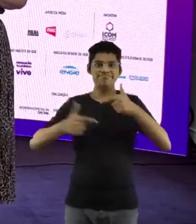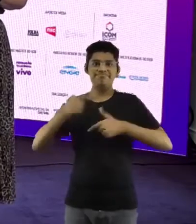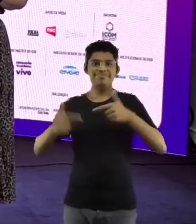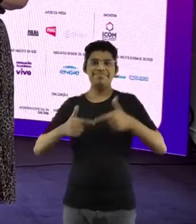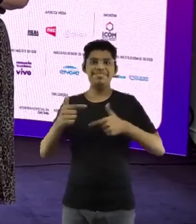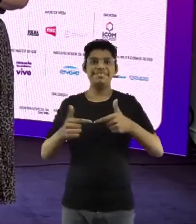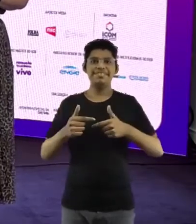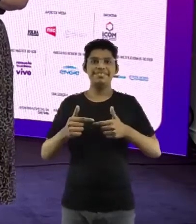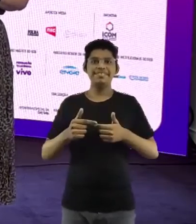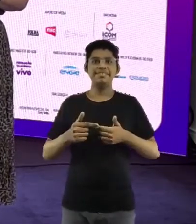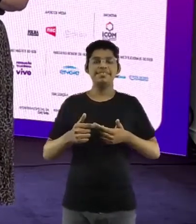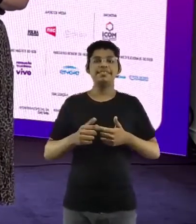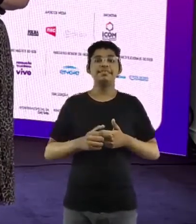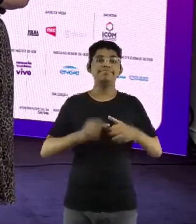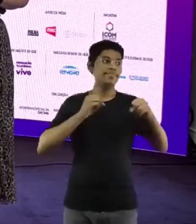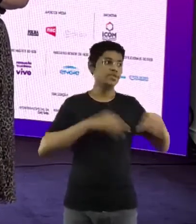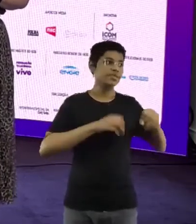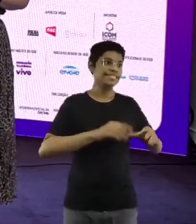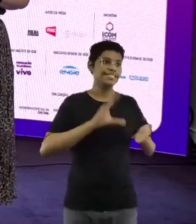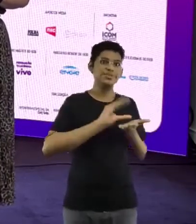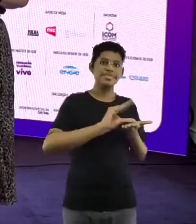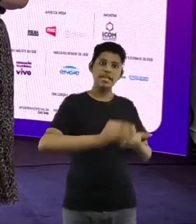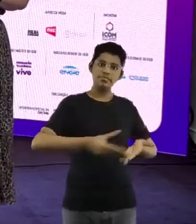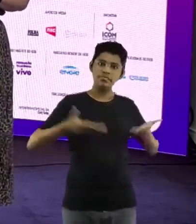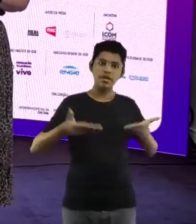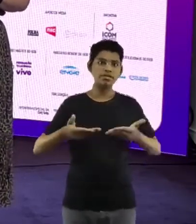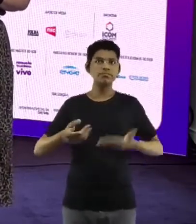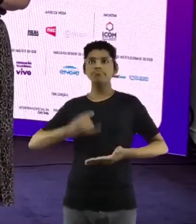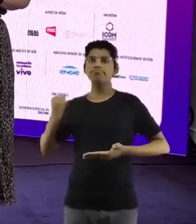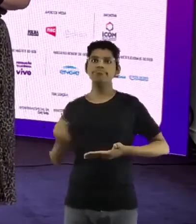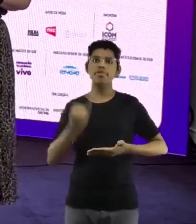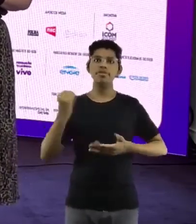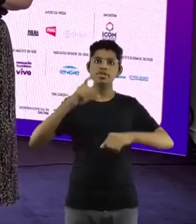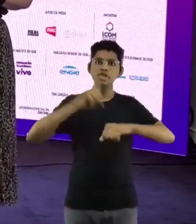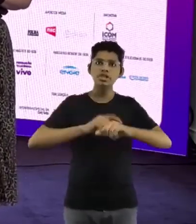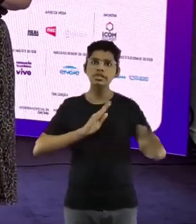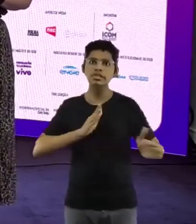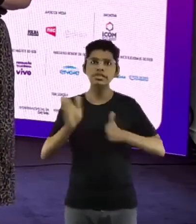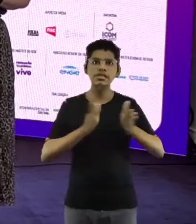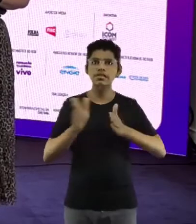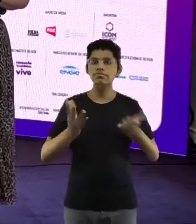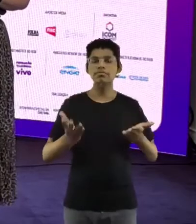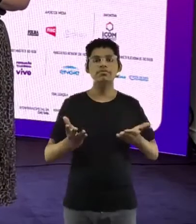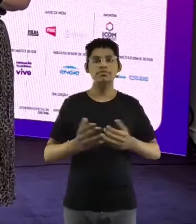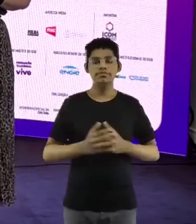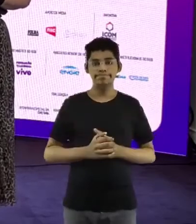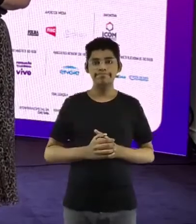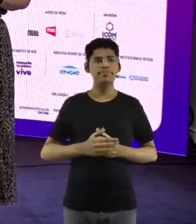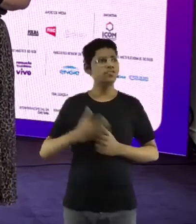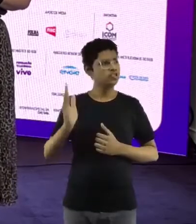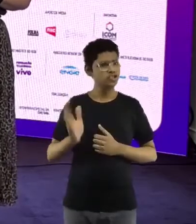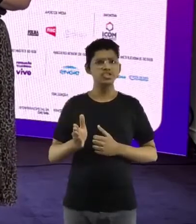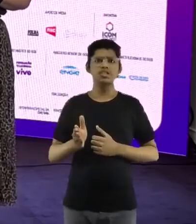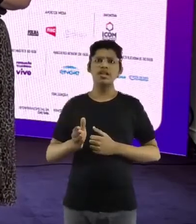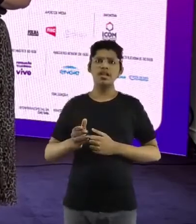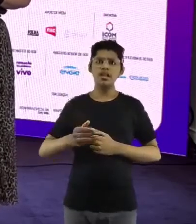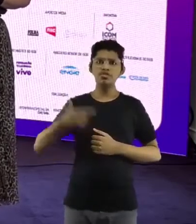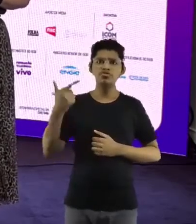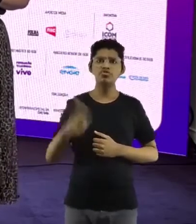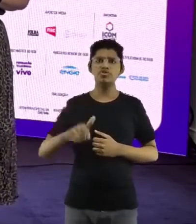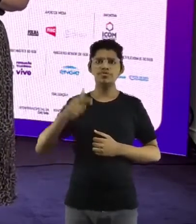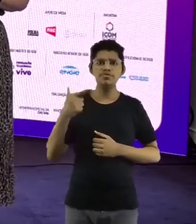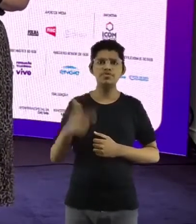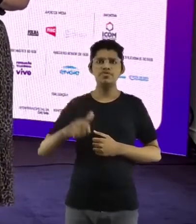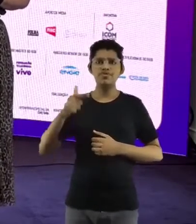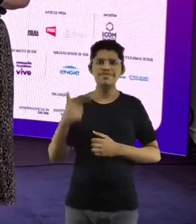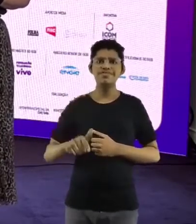foi tão importante ter fluência em dados. A gente vai falar isso aqui várias vezes, mas é para marcar mesmo que ser fluente em dados